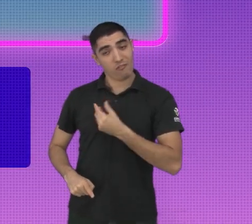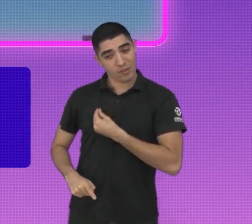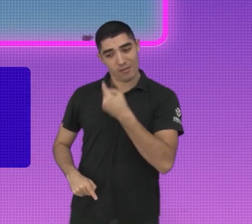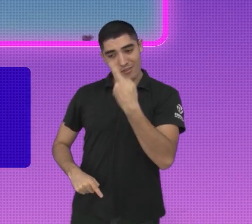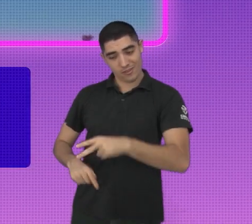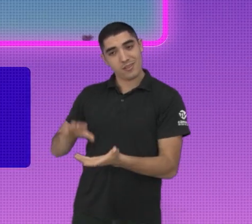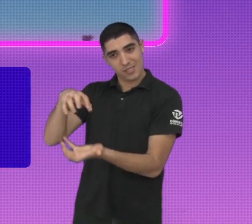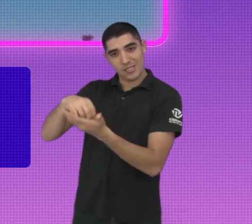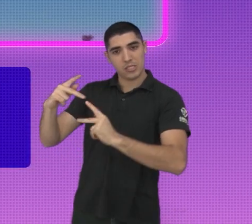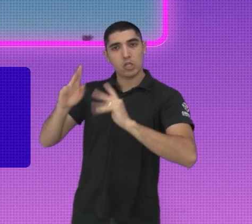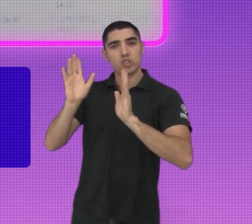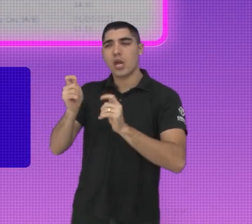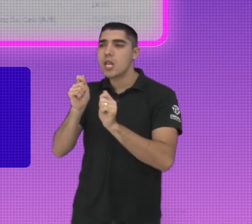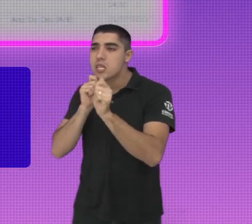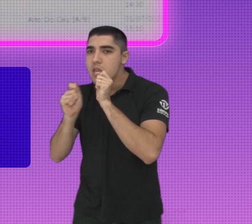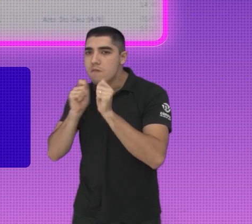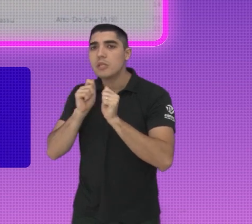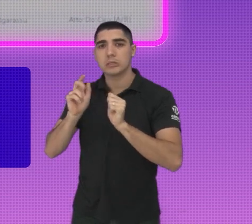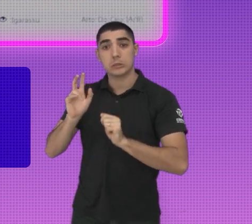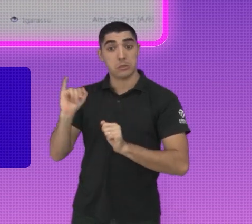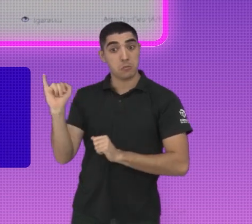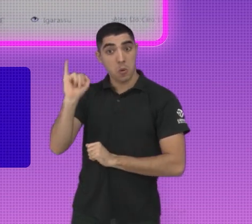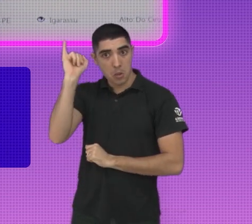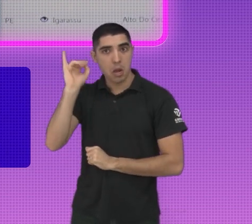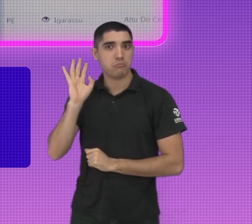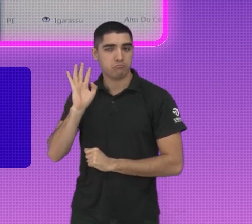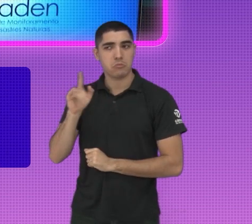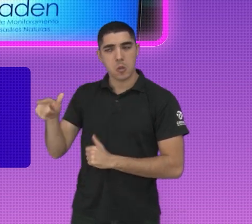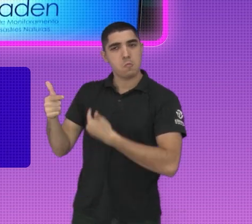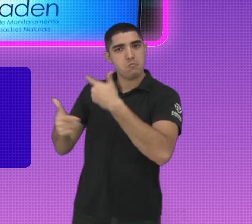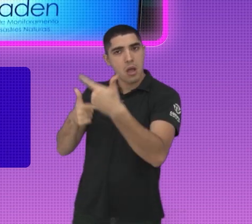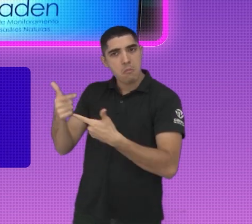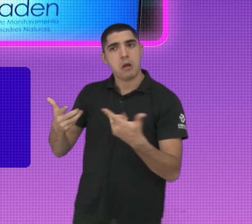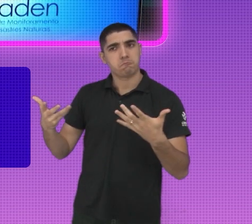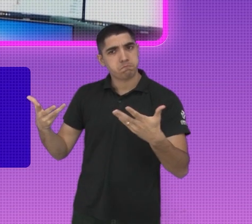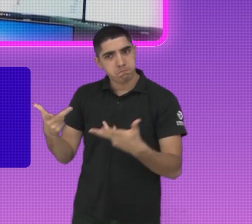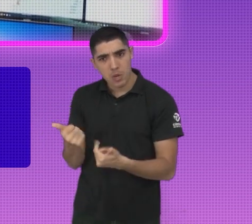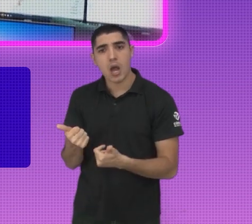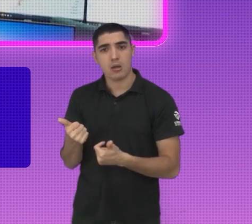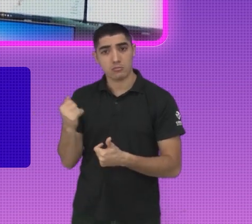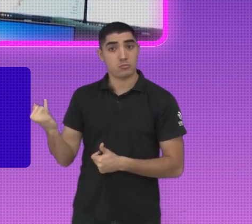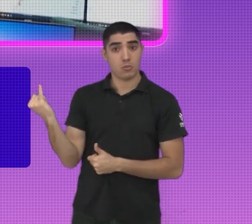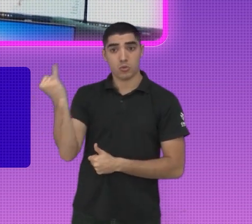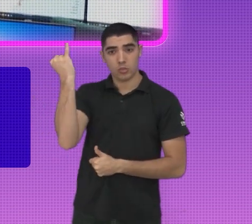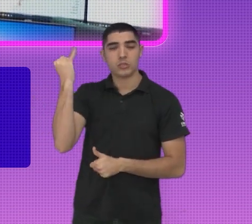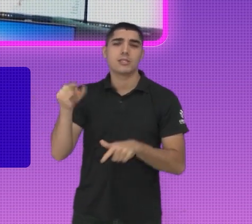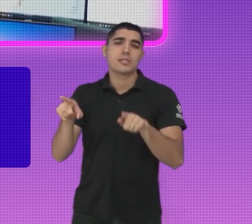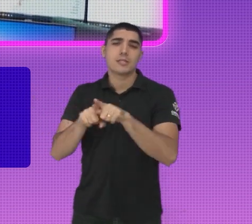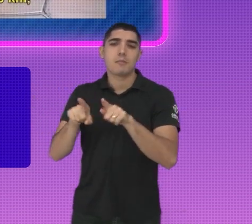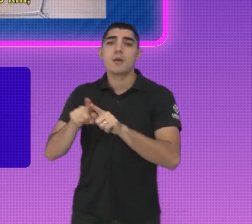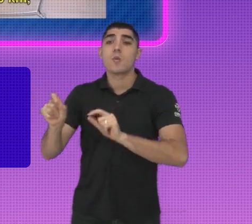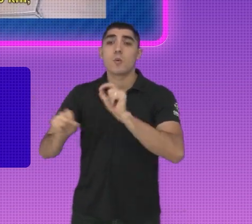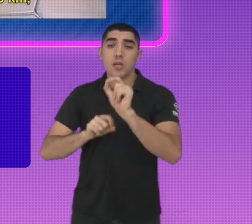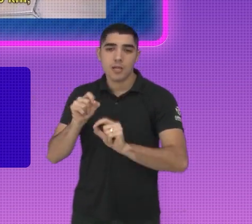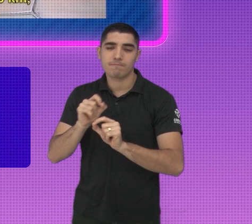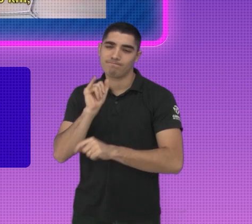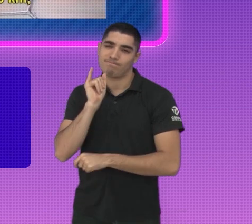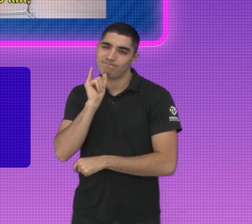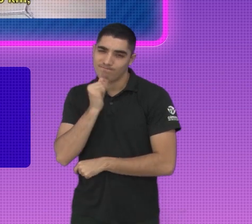disso, nós já fizemos matérias lá, né, bem interessante, o trabalho que eles fazem, necessário, e aquela, né,